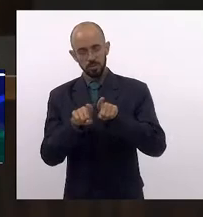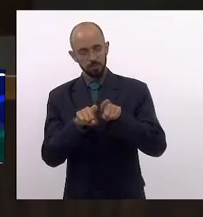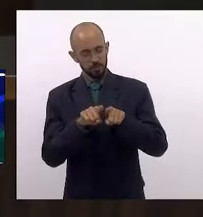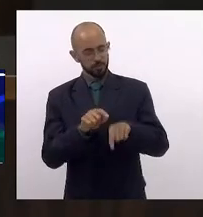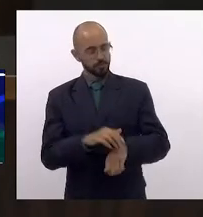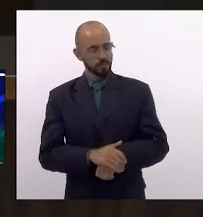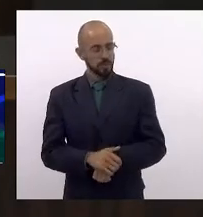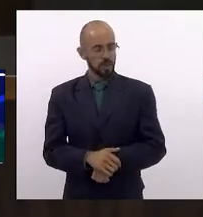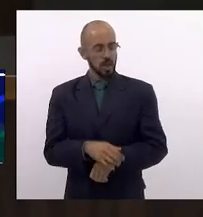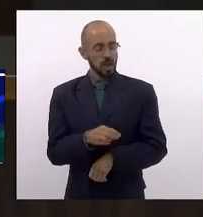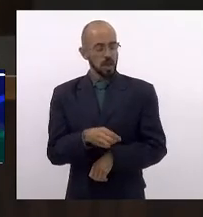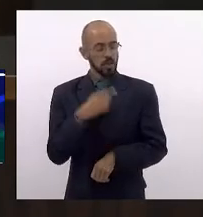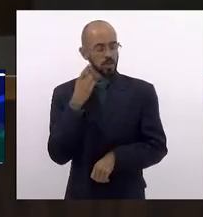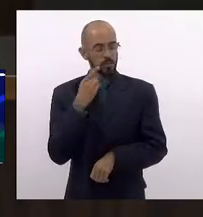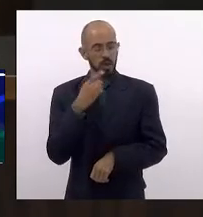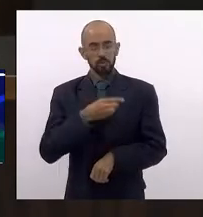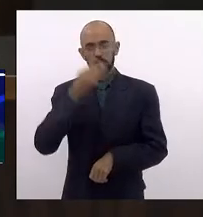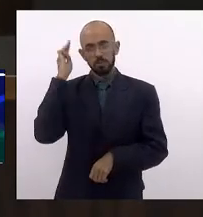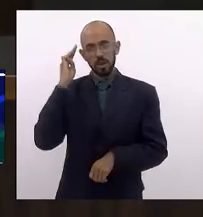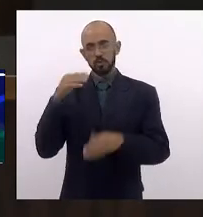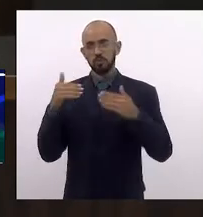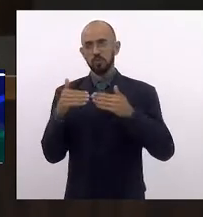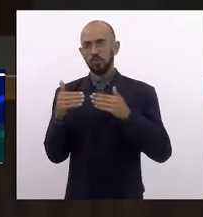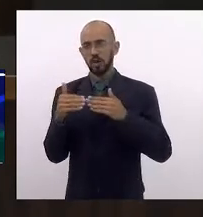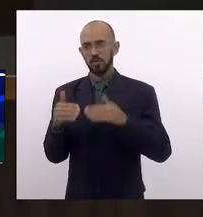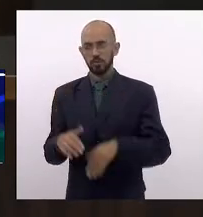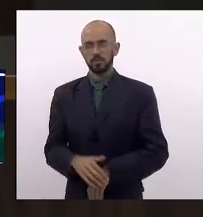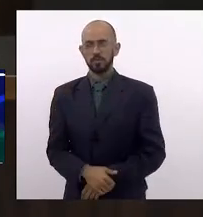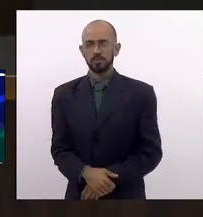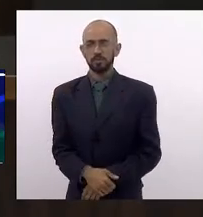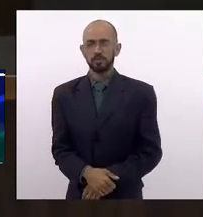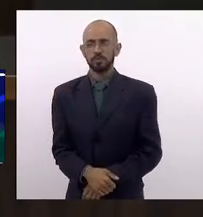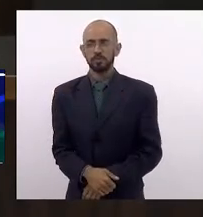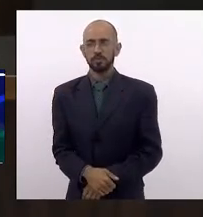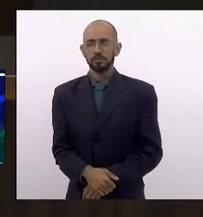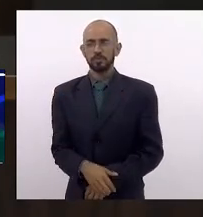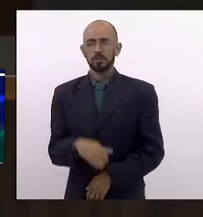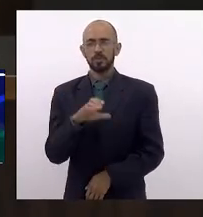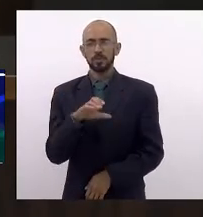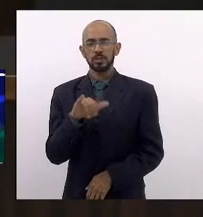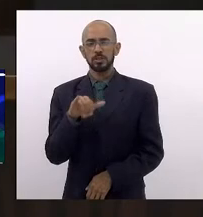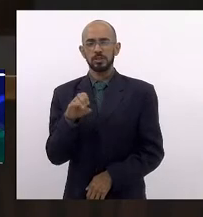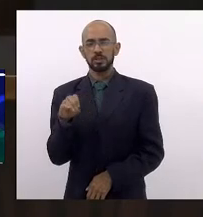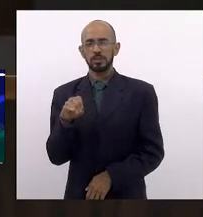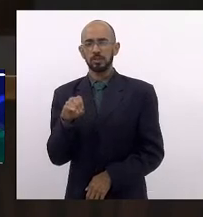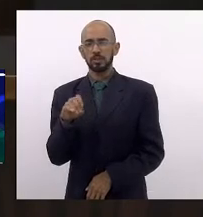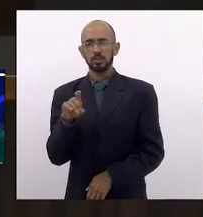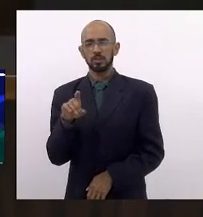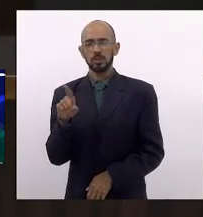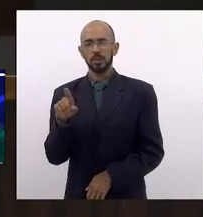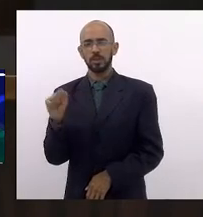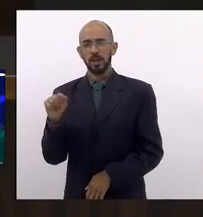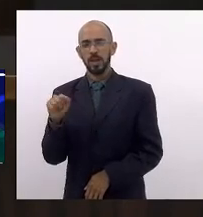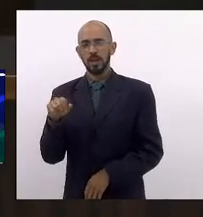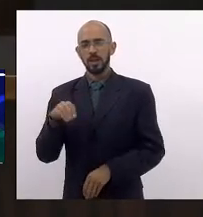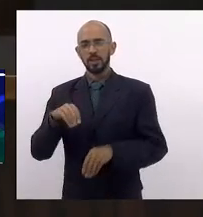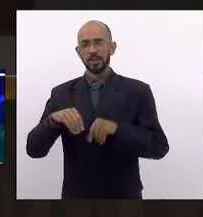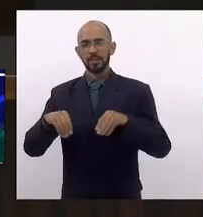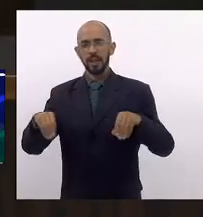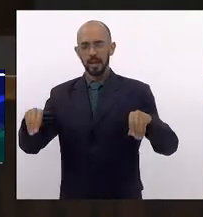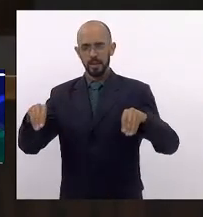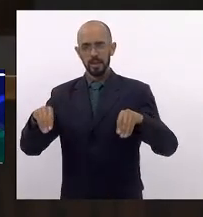deitada Março pela comissão de orçamento favorável Presidente chama Cio da Terra o nome dessa música dessa bela canção